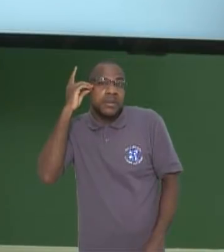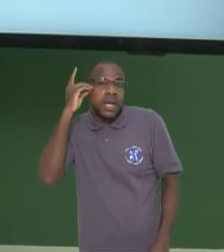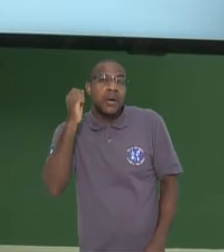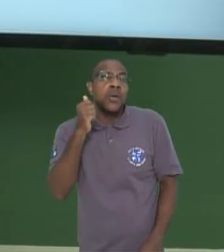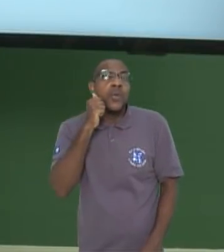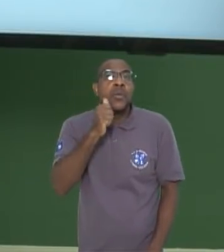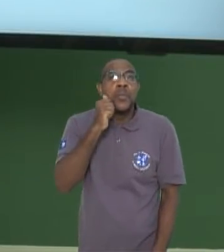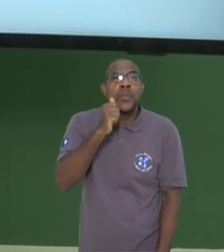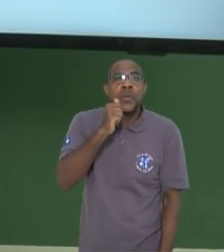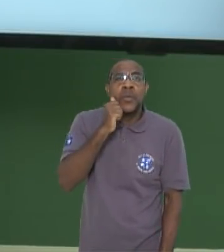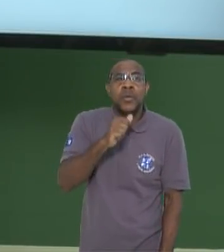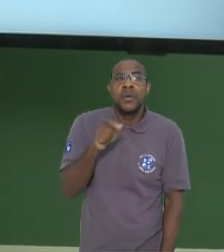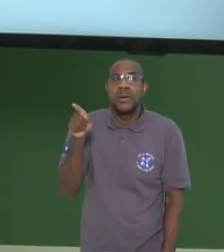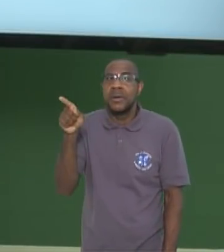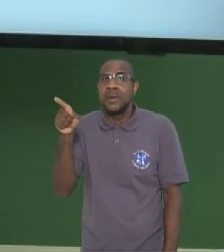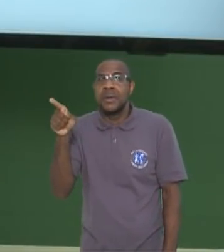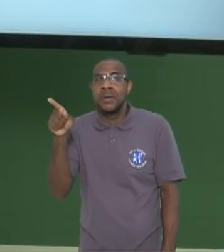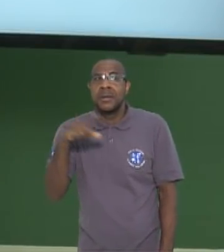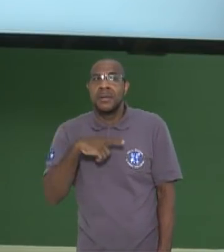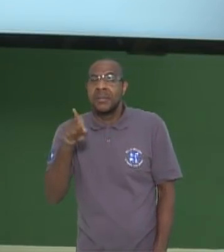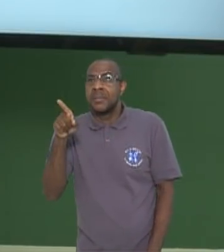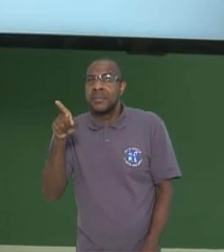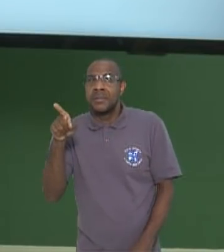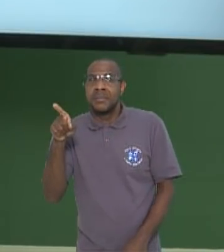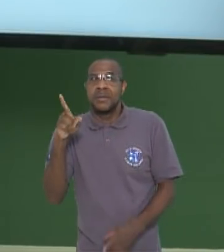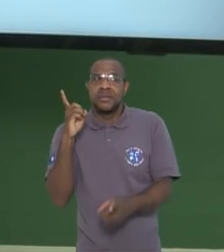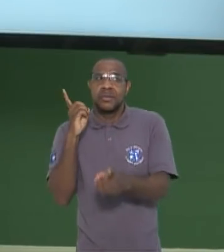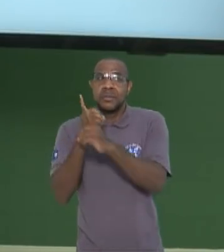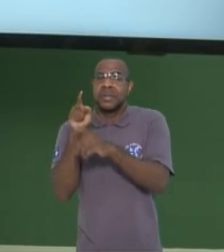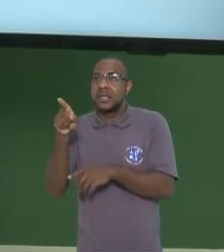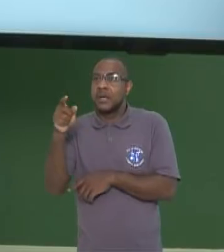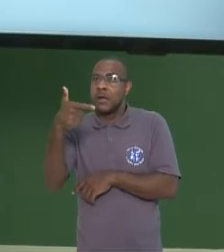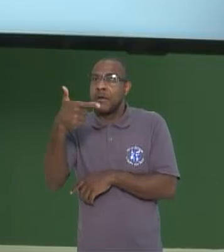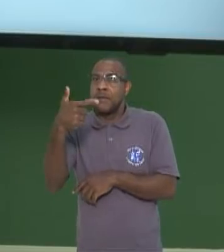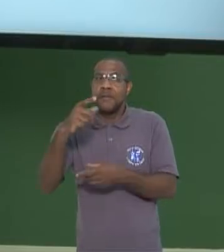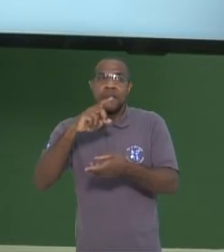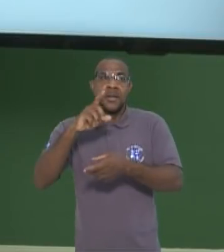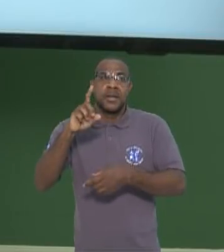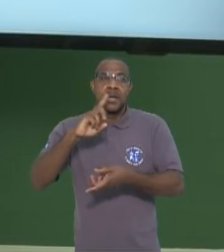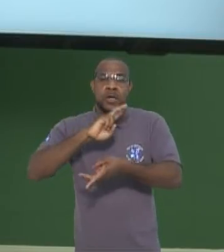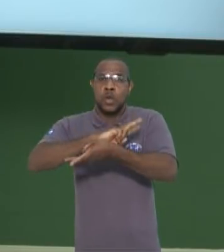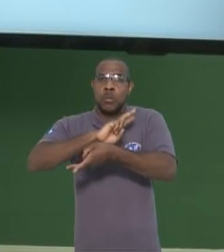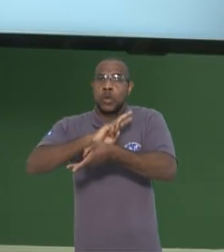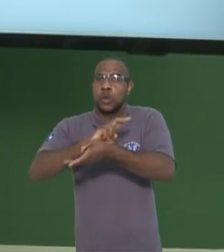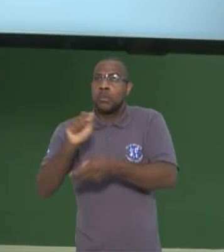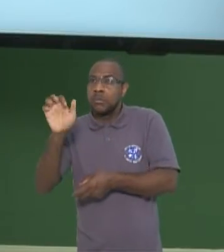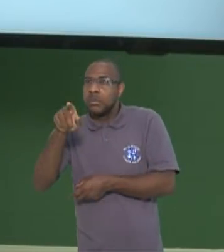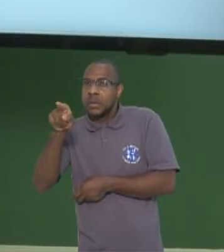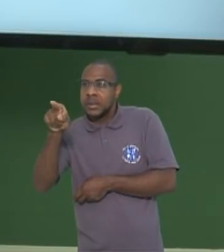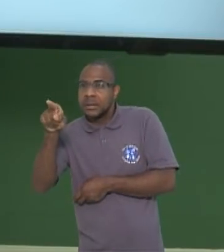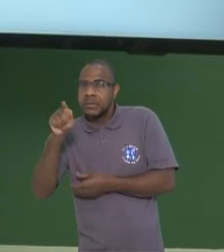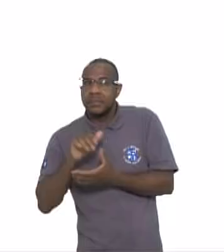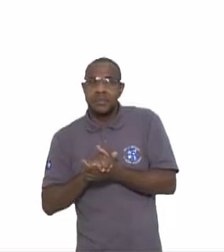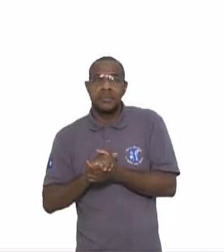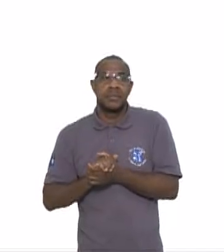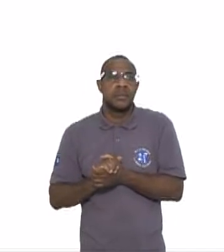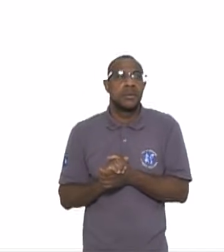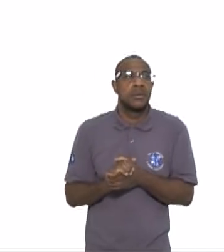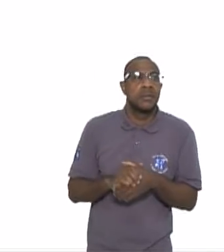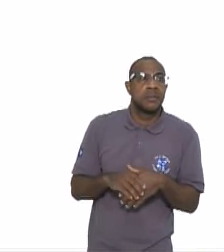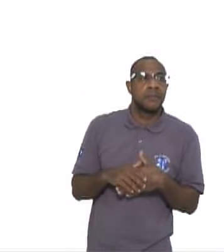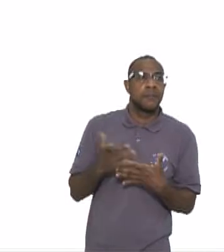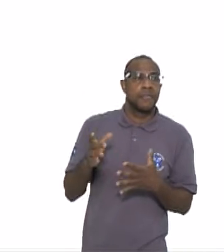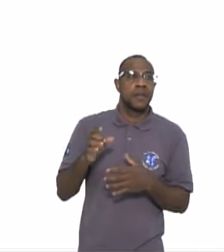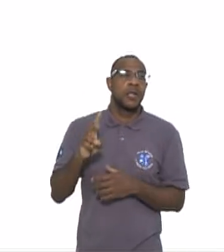21. Tá aqui, ó, 3 cromossomos 21. Pronto, descobri. A do Edwards era a trissomia do 18, só para lembrar, tá? E